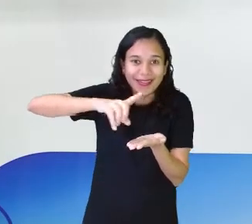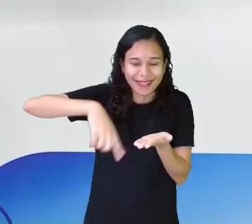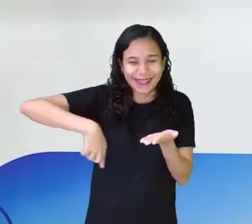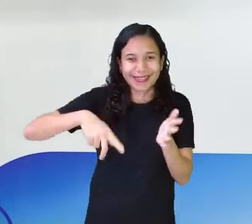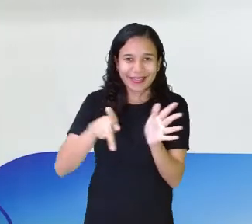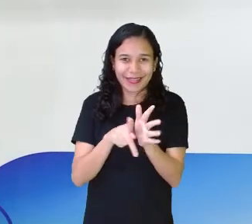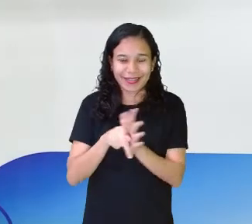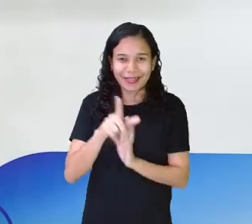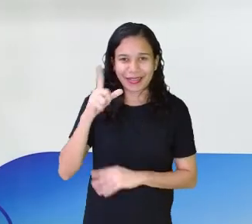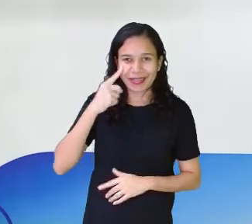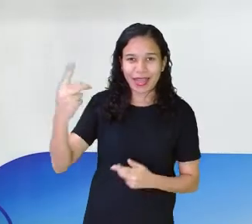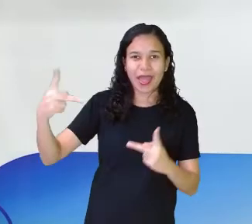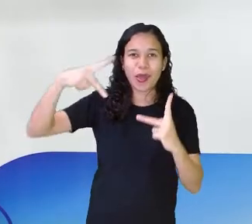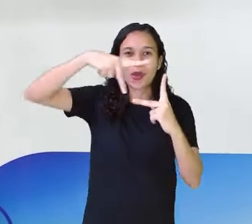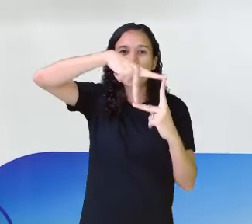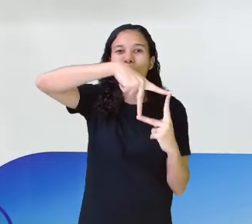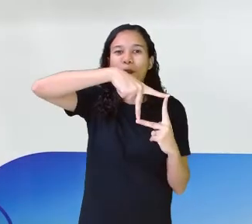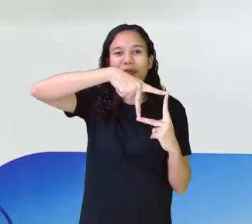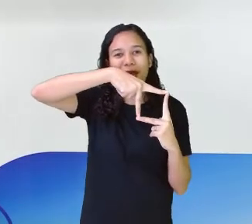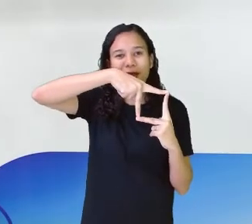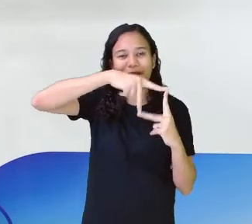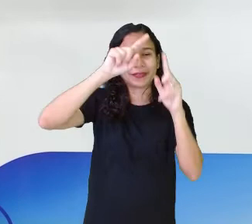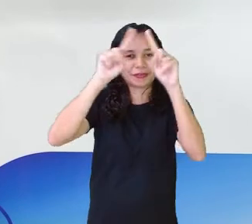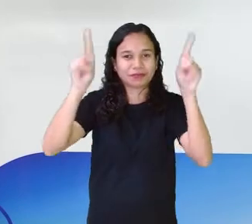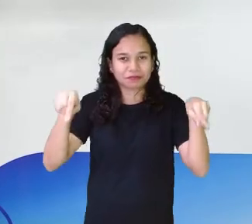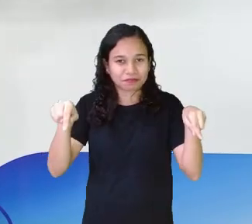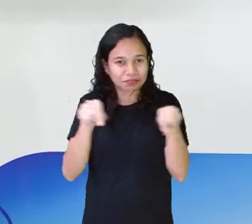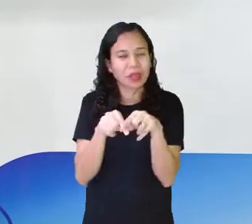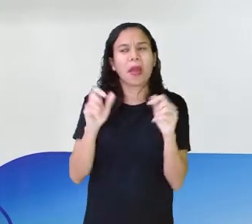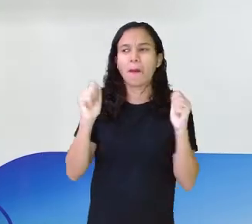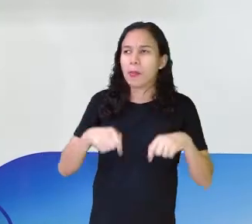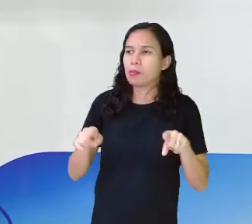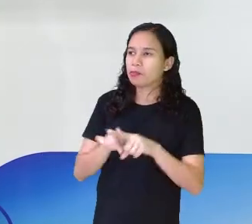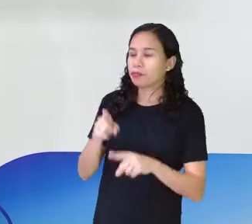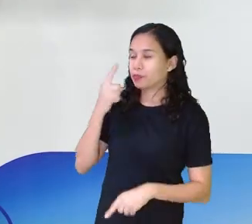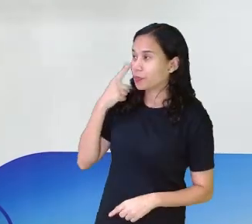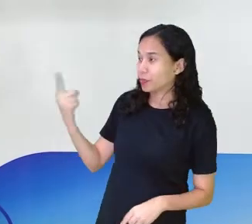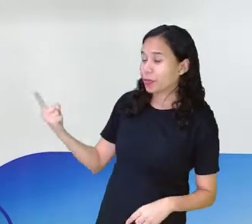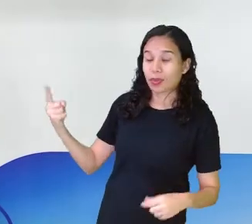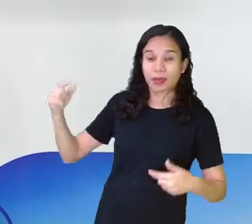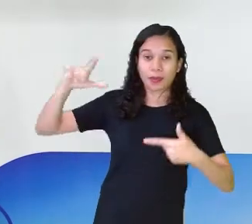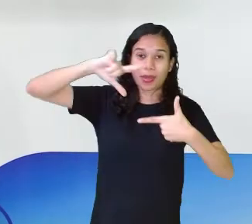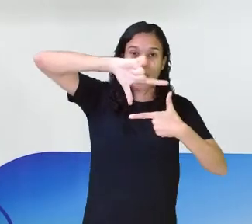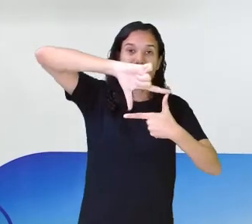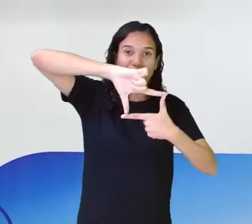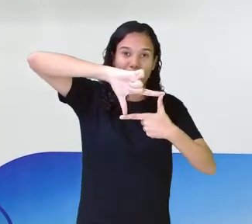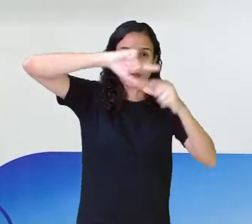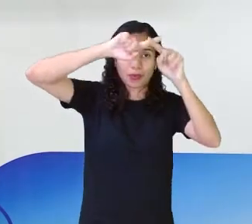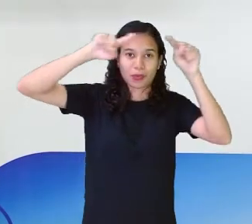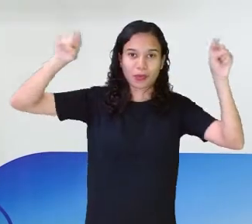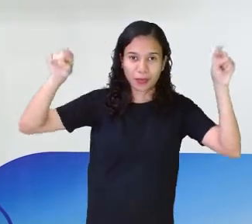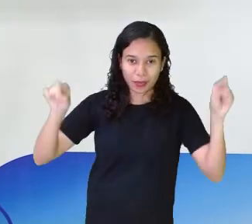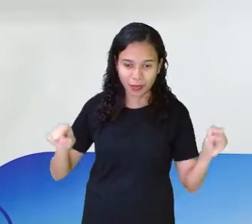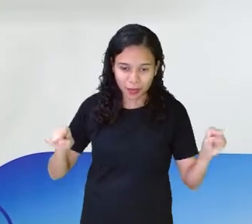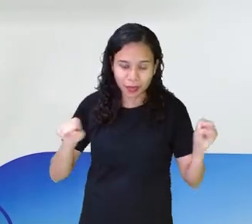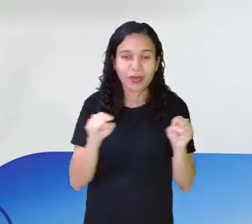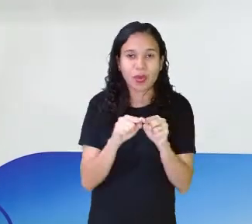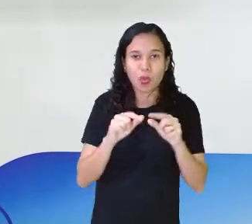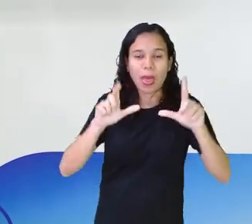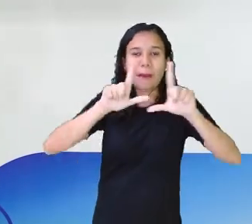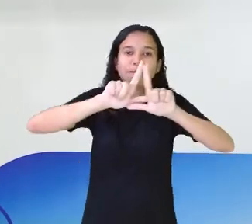os tabuleiros, eles têm forma quadrada, mas podem também estar em forma de retângulo. Quando o jogo é